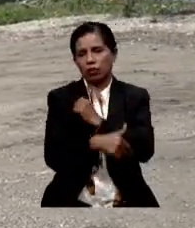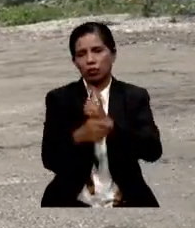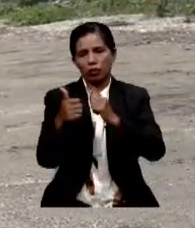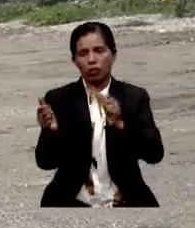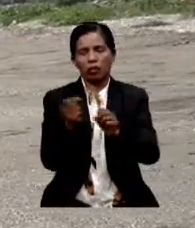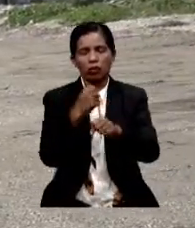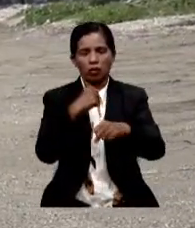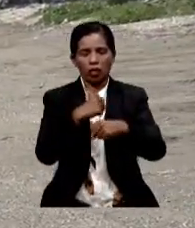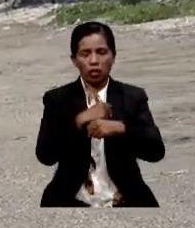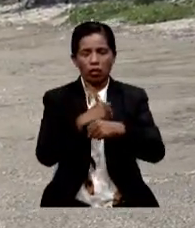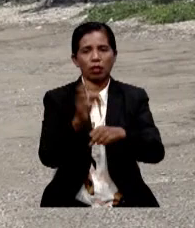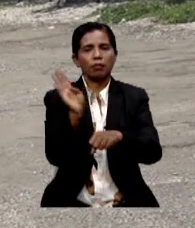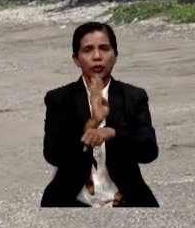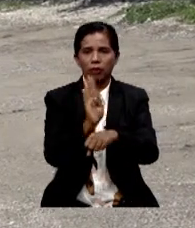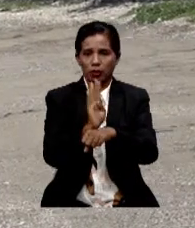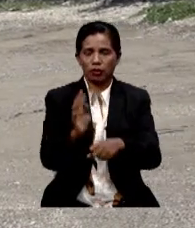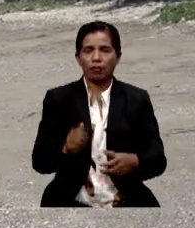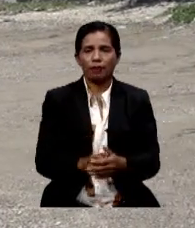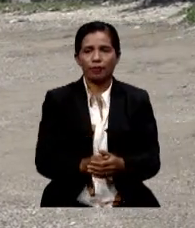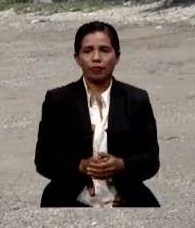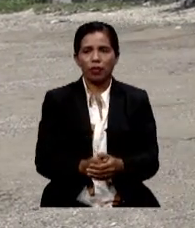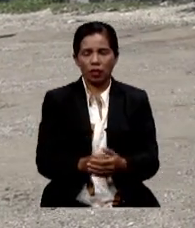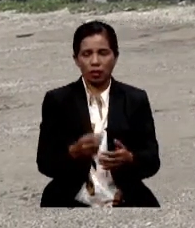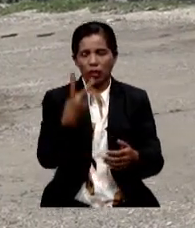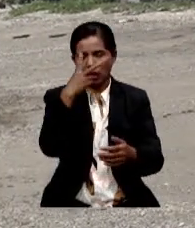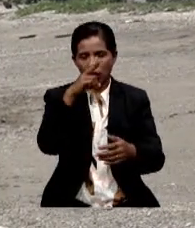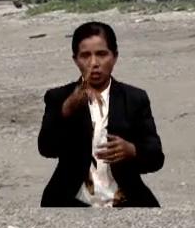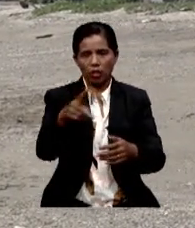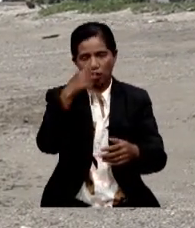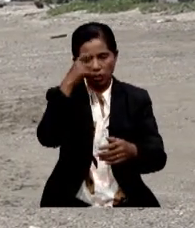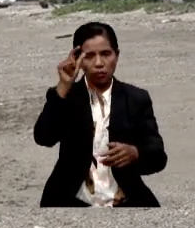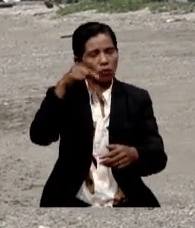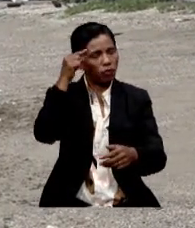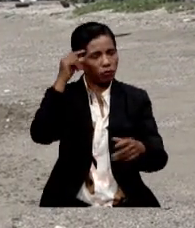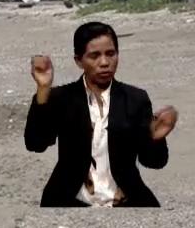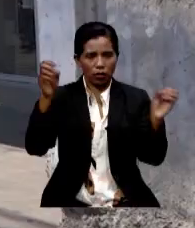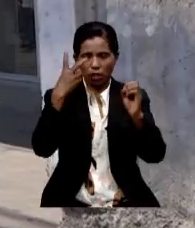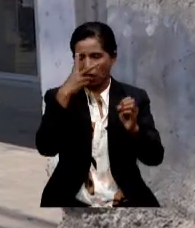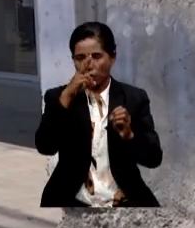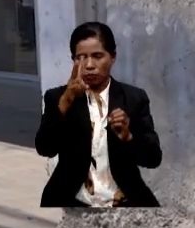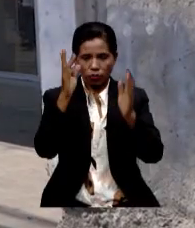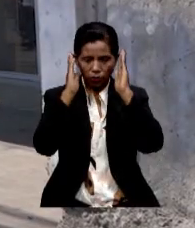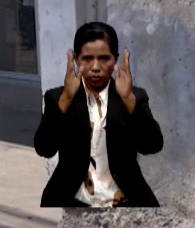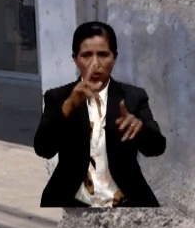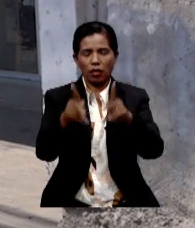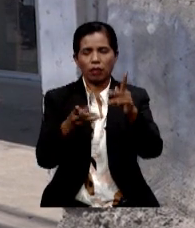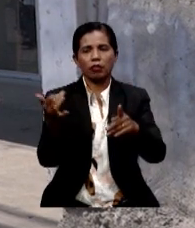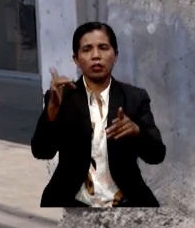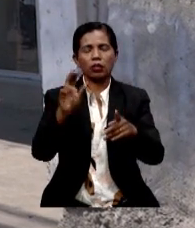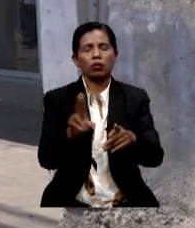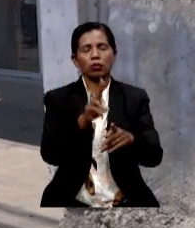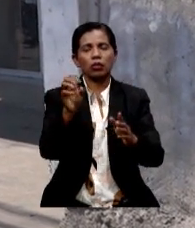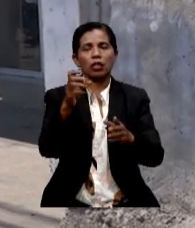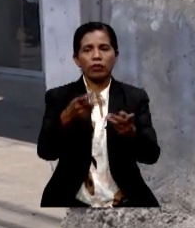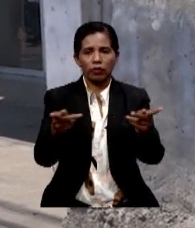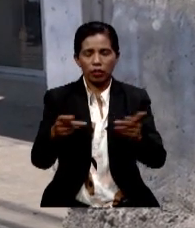hodihalau negócio. Situação ne acontece, tamba governo lá é controlo máximo ba cidadão sira nebe ocupa ra